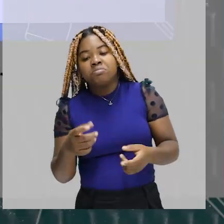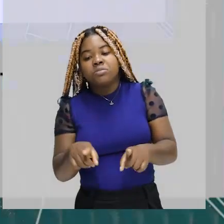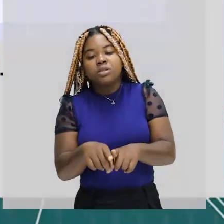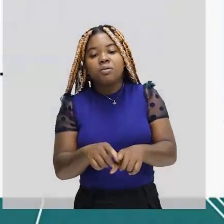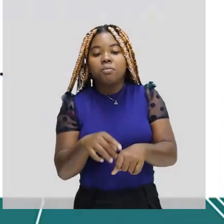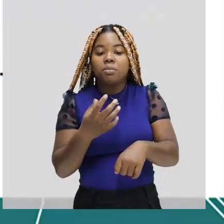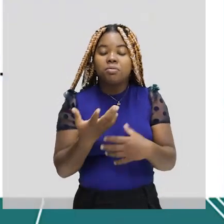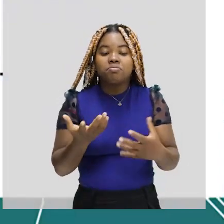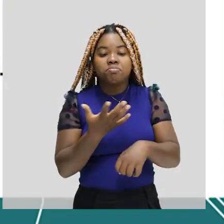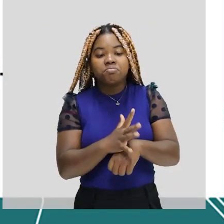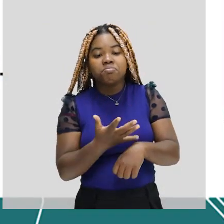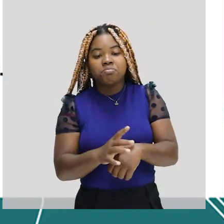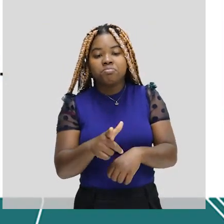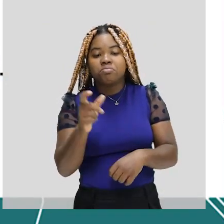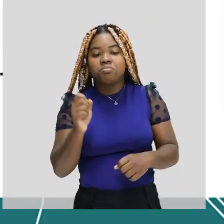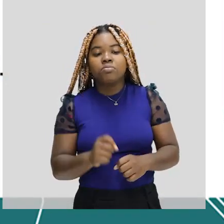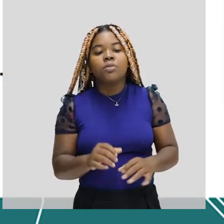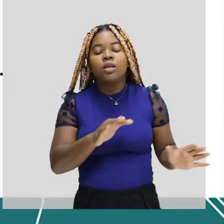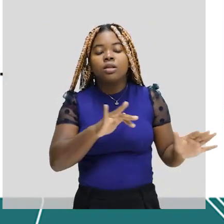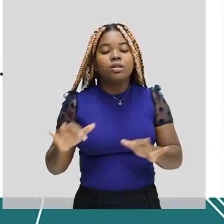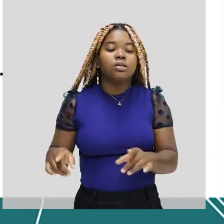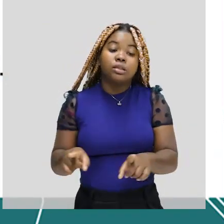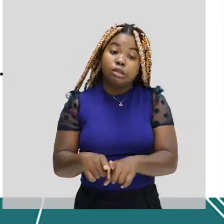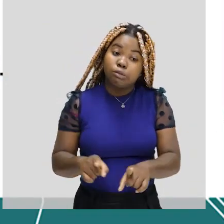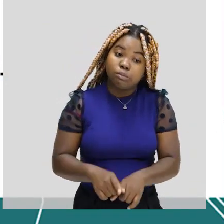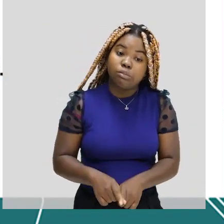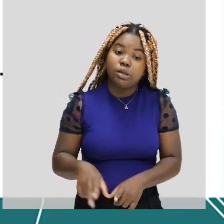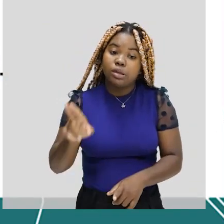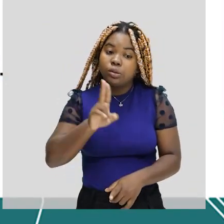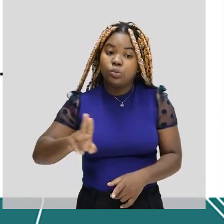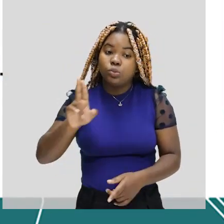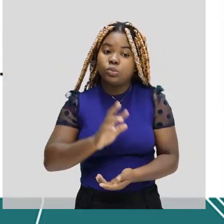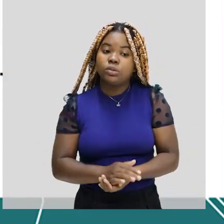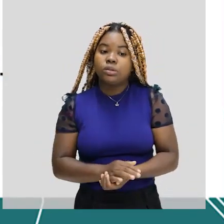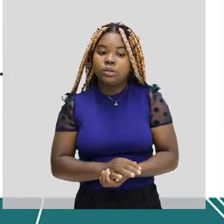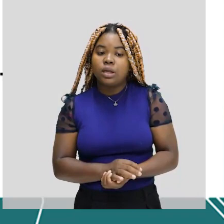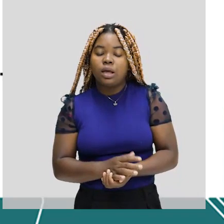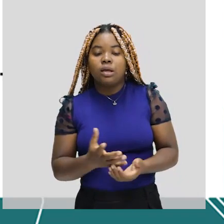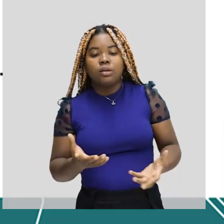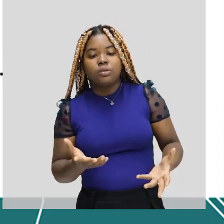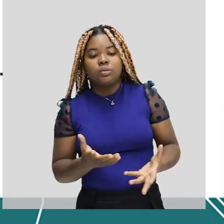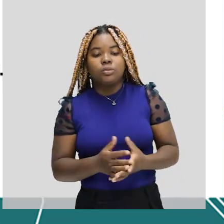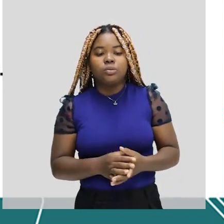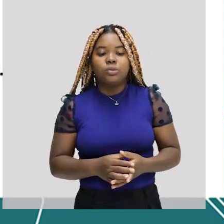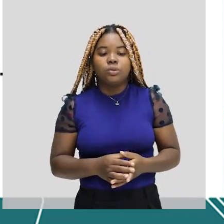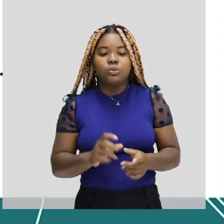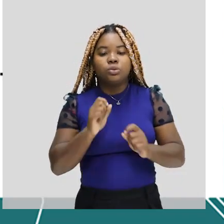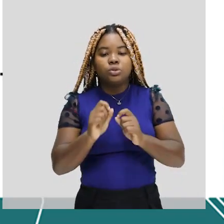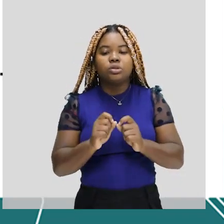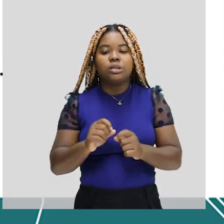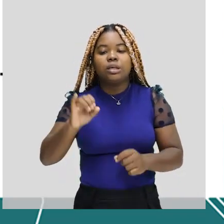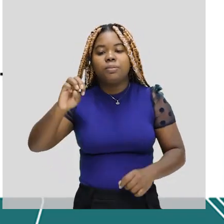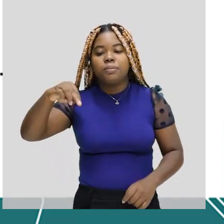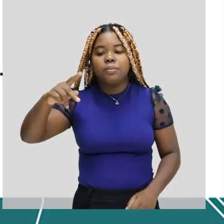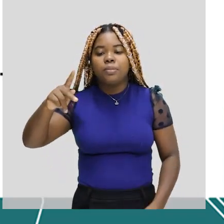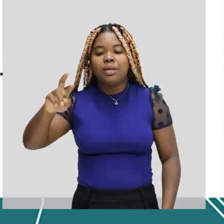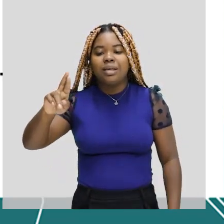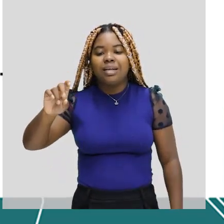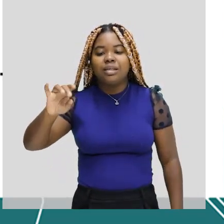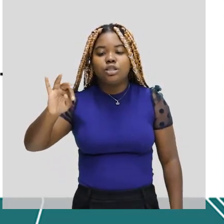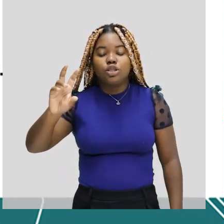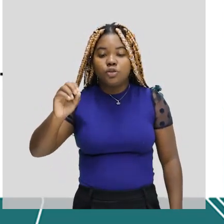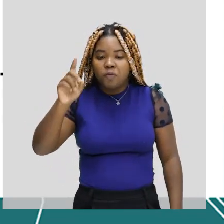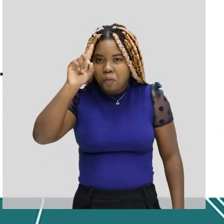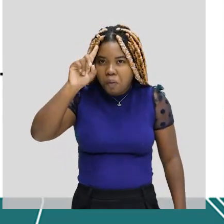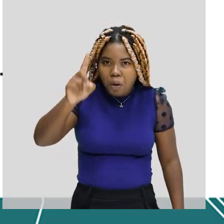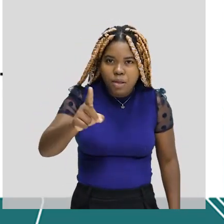usa para oferecer instruções ou direções, e aí se aproxima muito a questão do imperativo. Tá? Que é utilizado